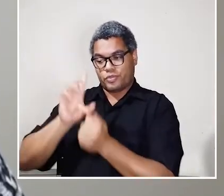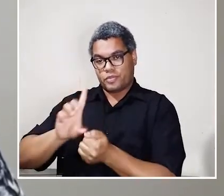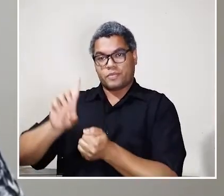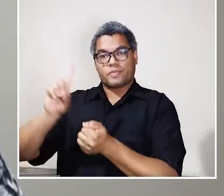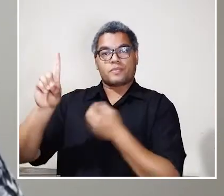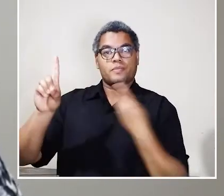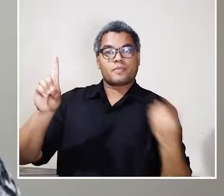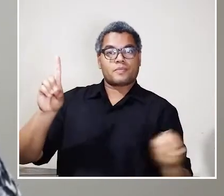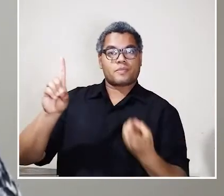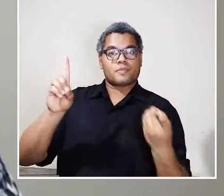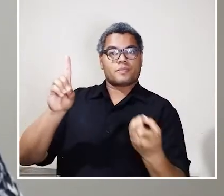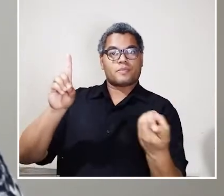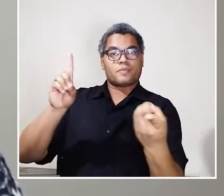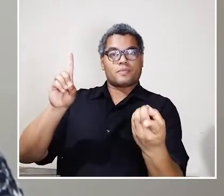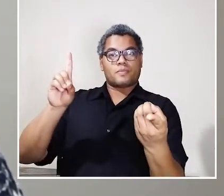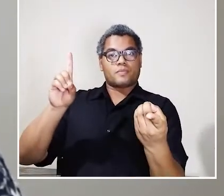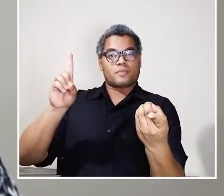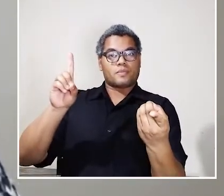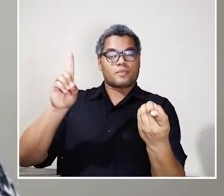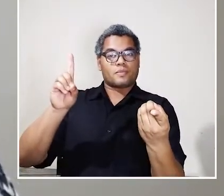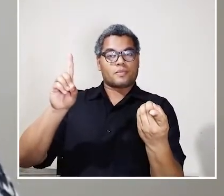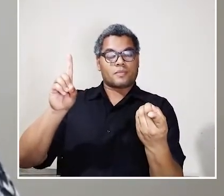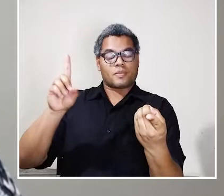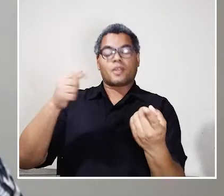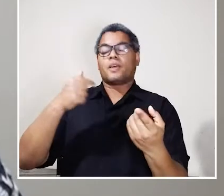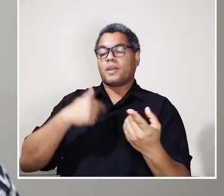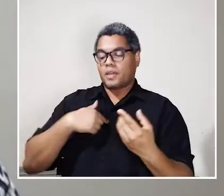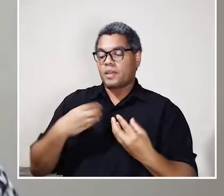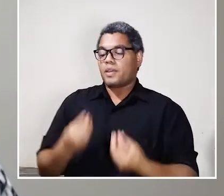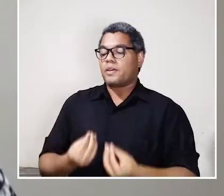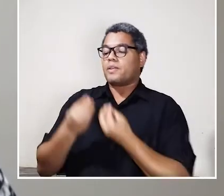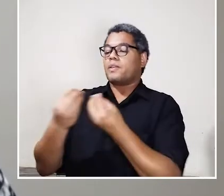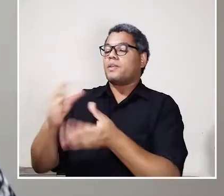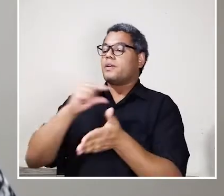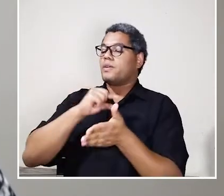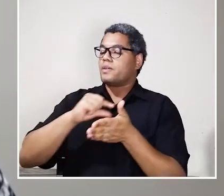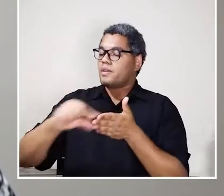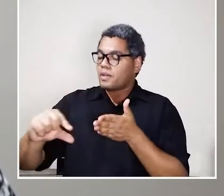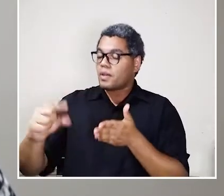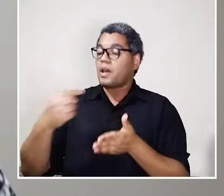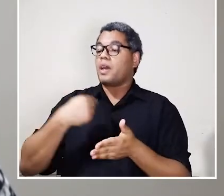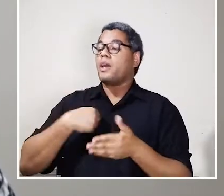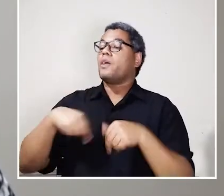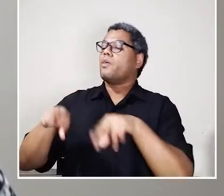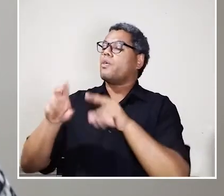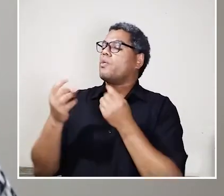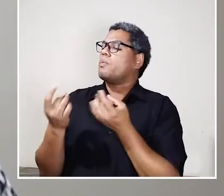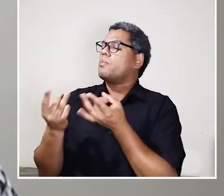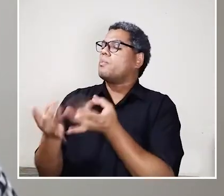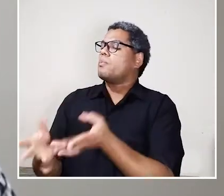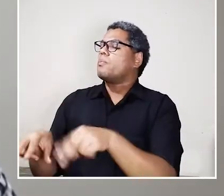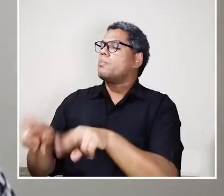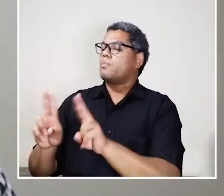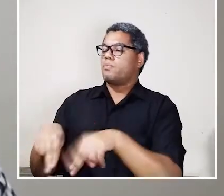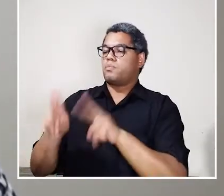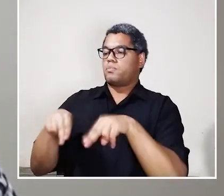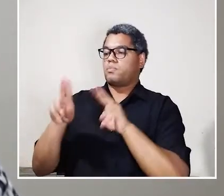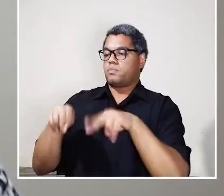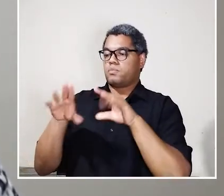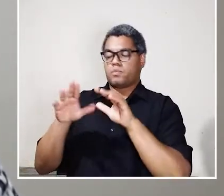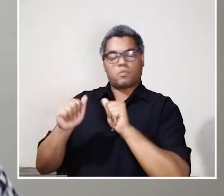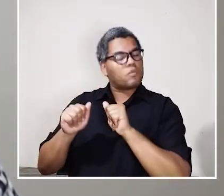ele estaria eternamente com o Senhor no céu também. E eu deixei para ele um versículo: eu nunca te